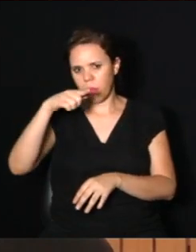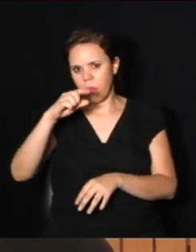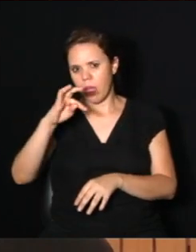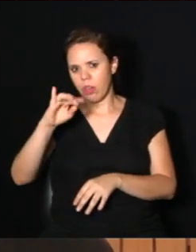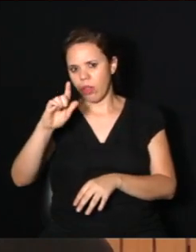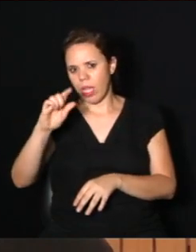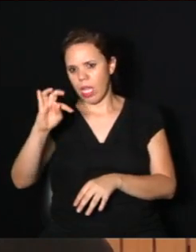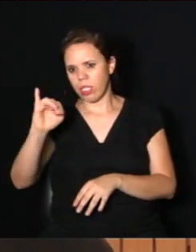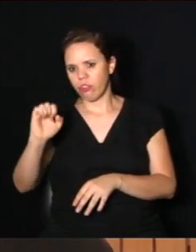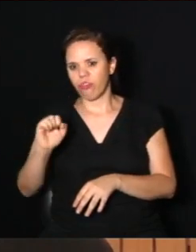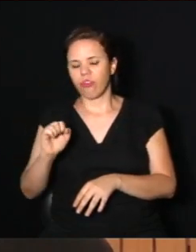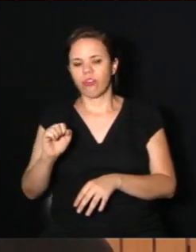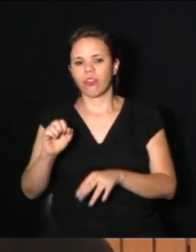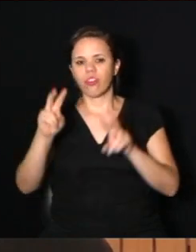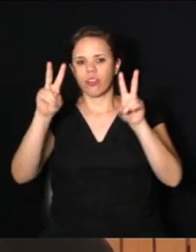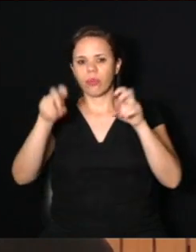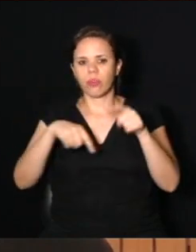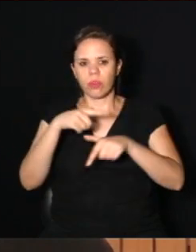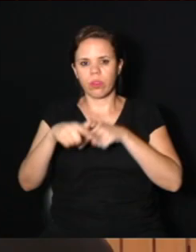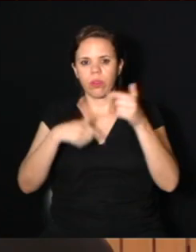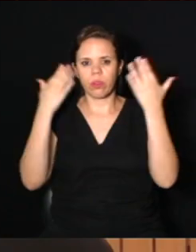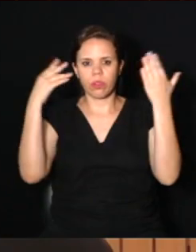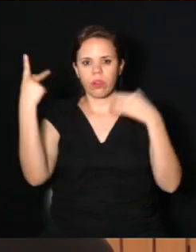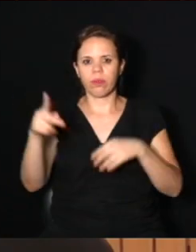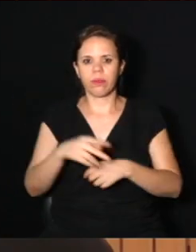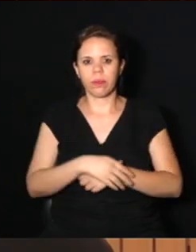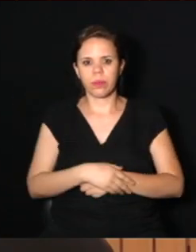das condições de trabalho das psicólogas lá.